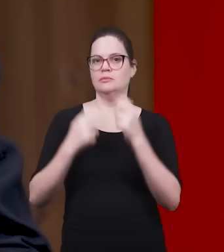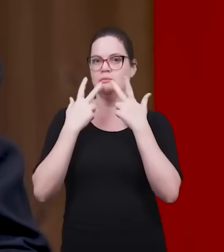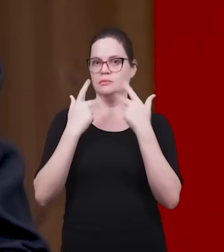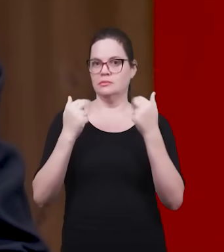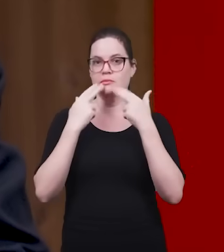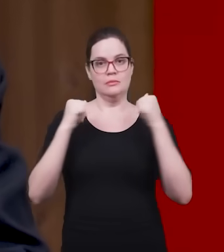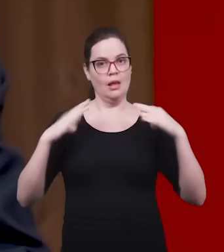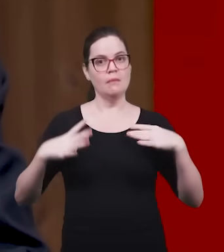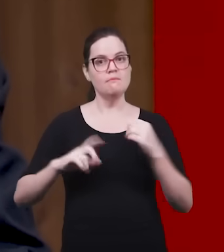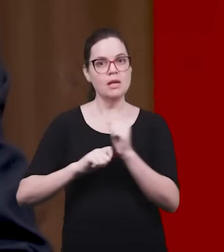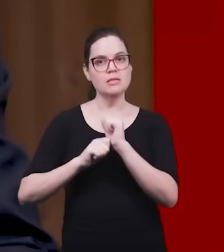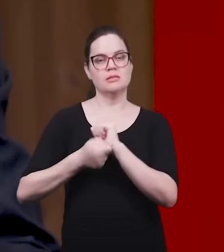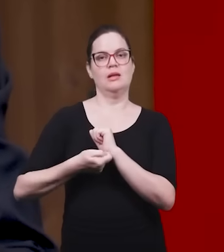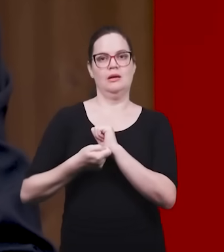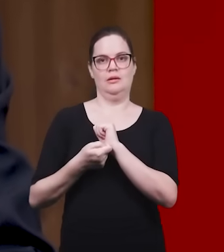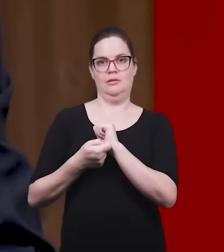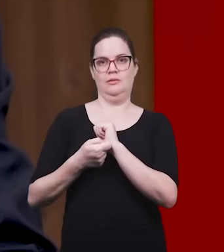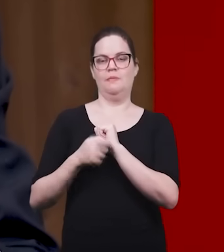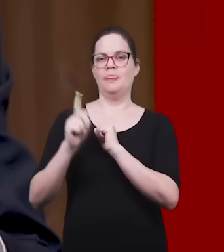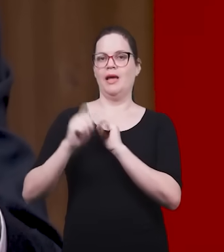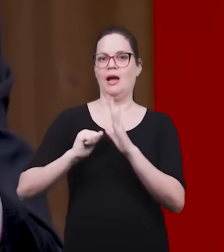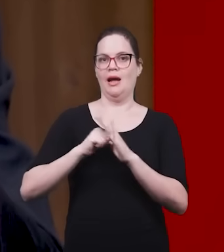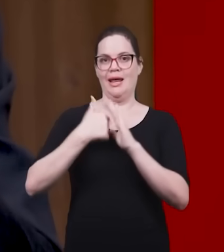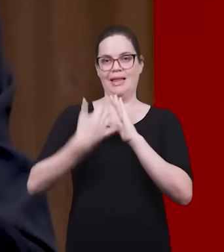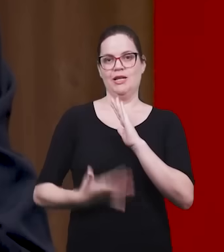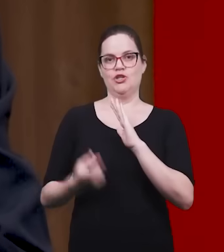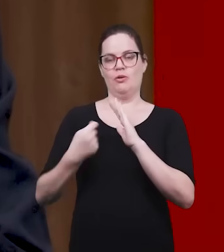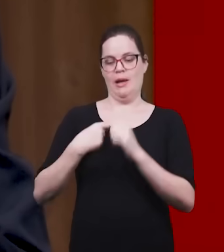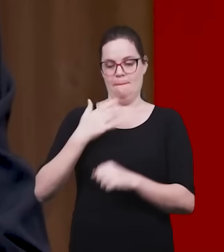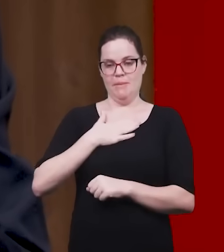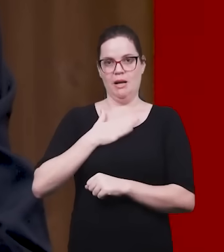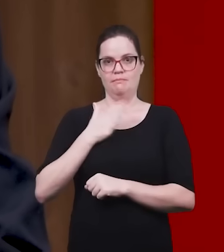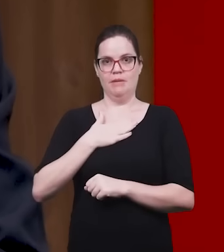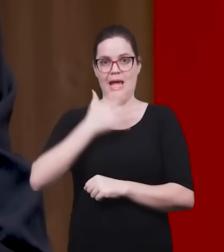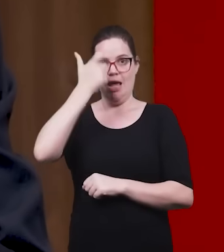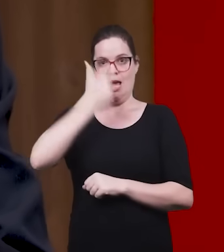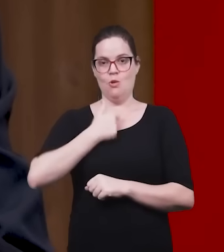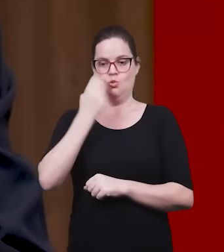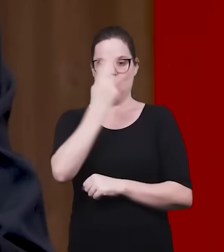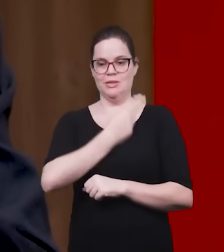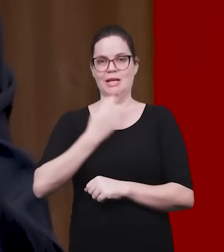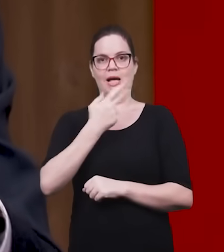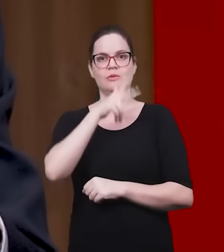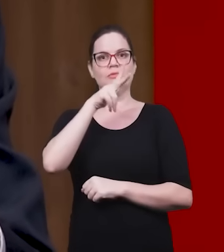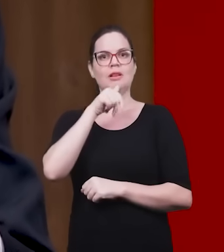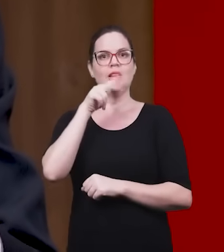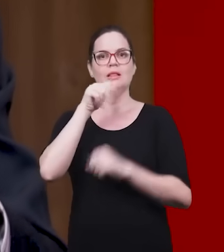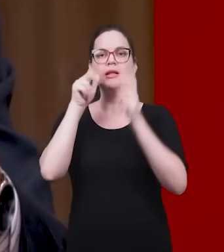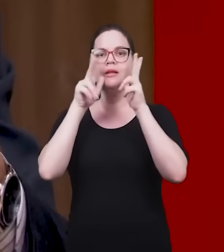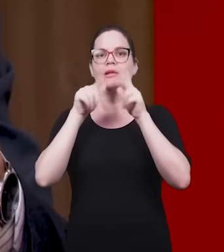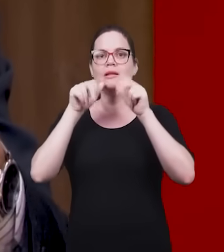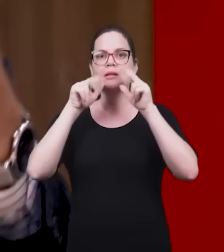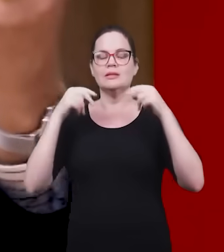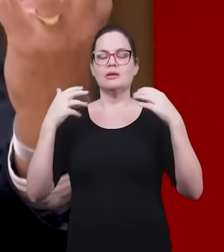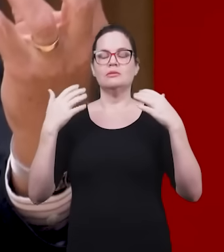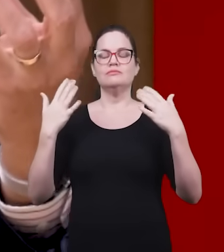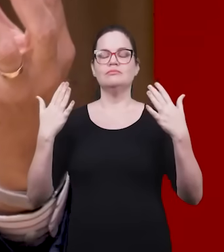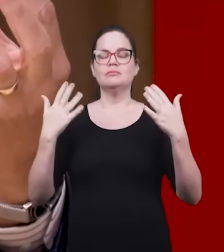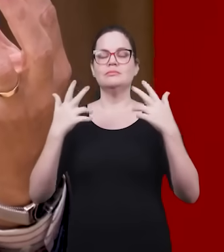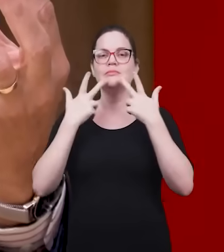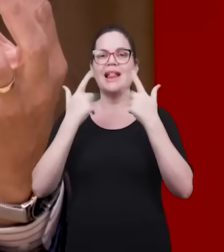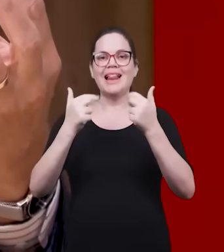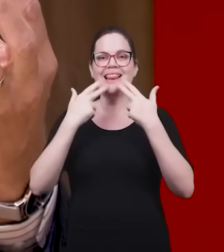das características é que quem fala em línguas edifica a si mesmo. Isso. Ou seja, por isso que não pode num culto ter línguas